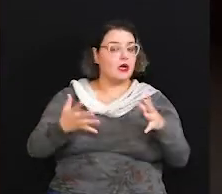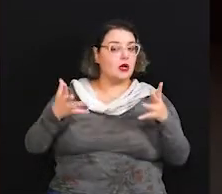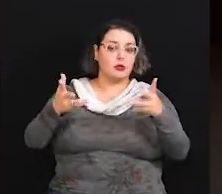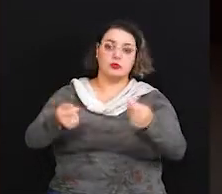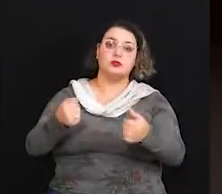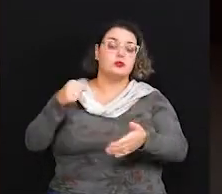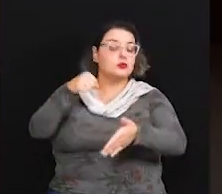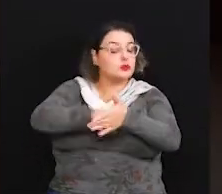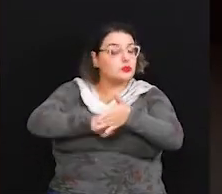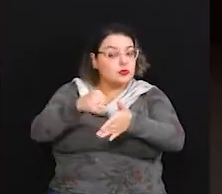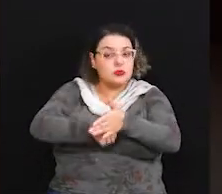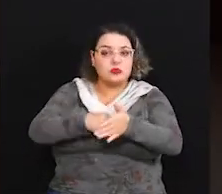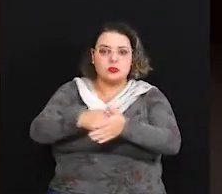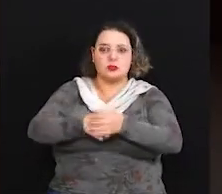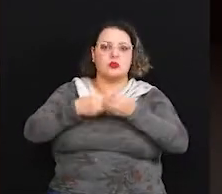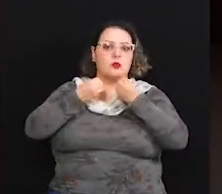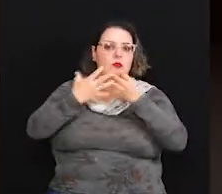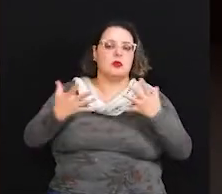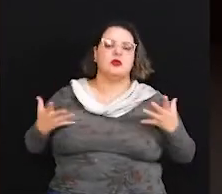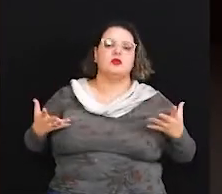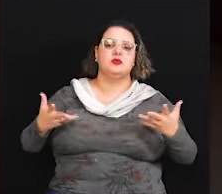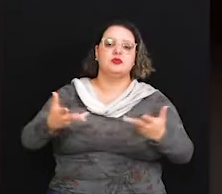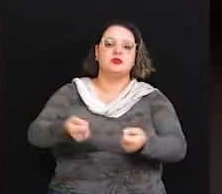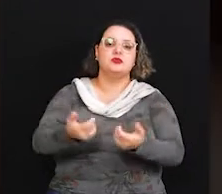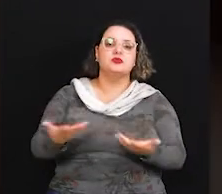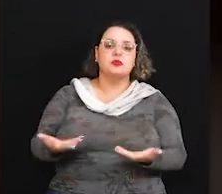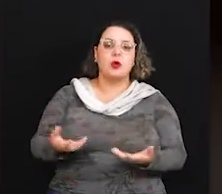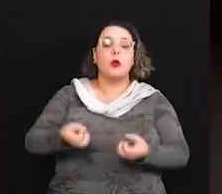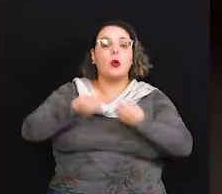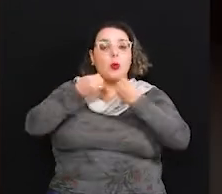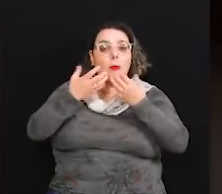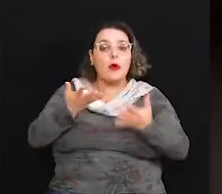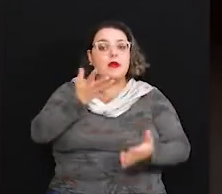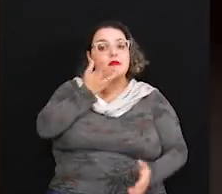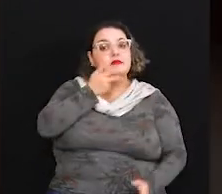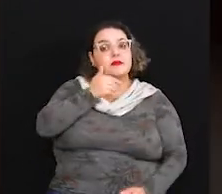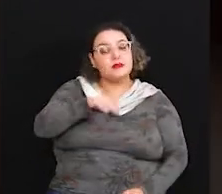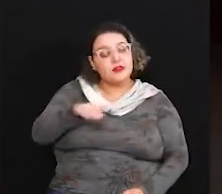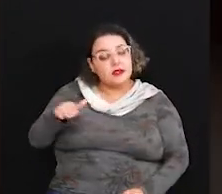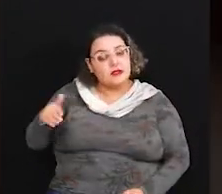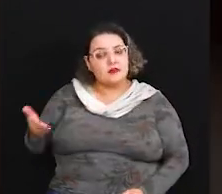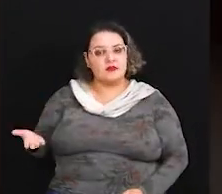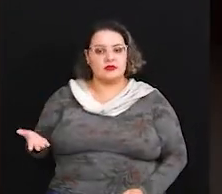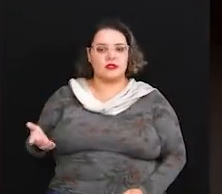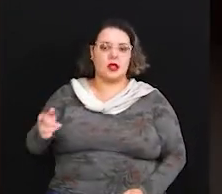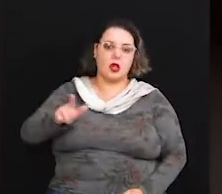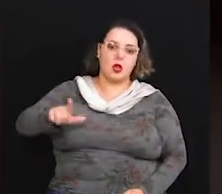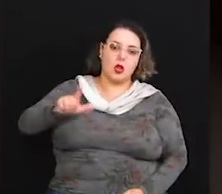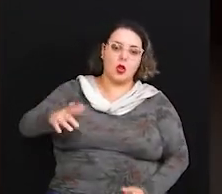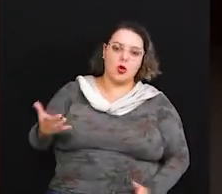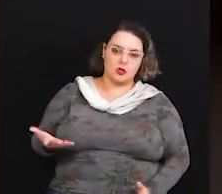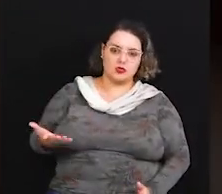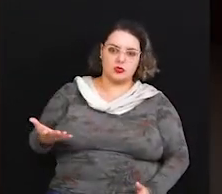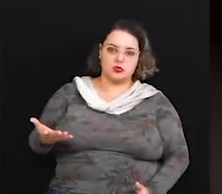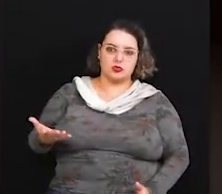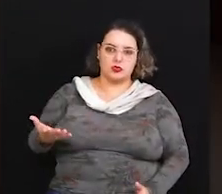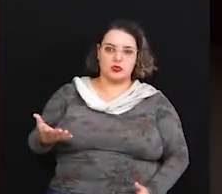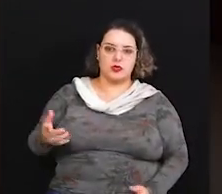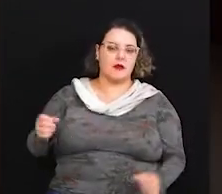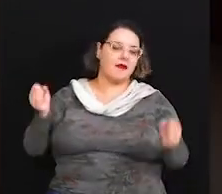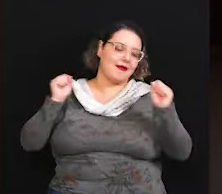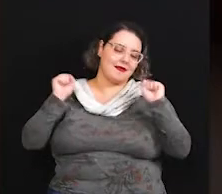Todos estão lutando para o bem comum, para o bem da infância, né? Então, obviamente,